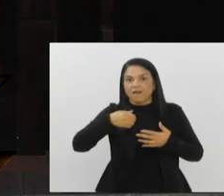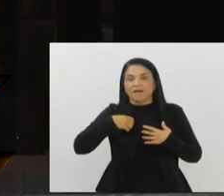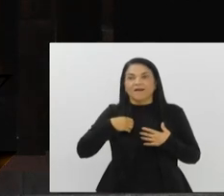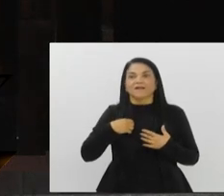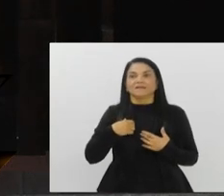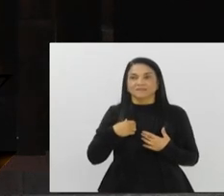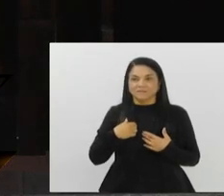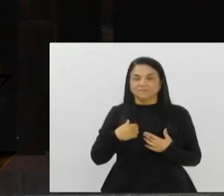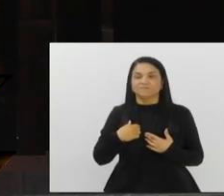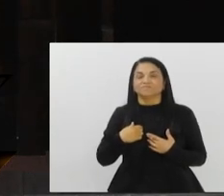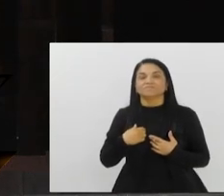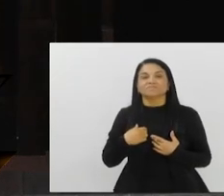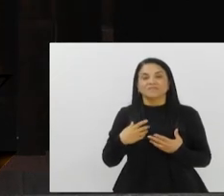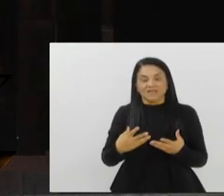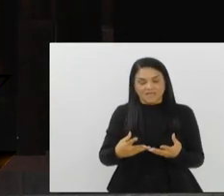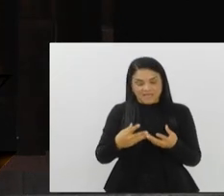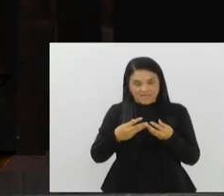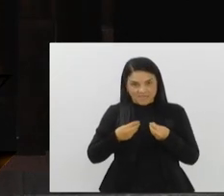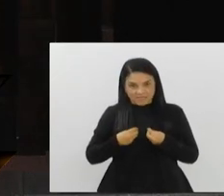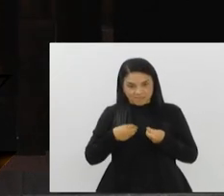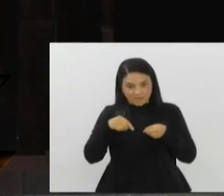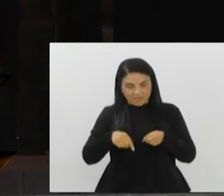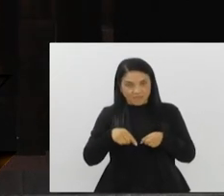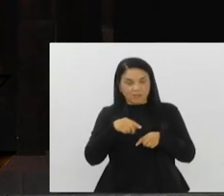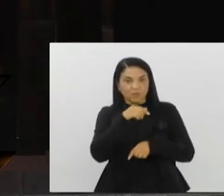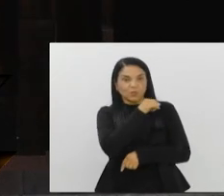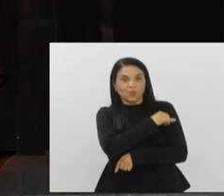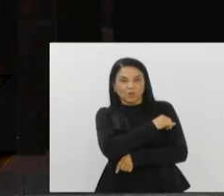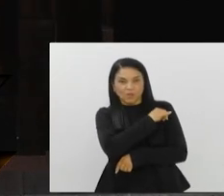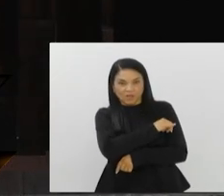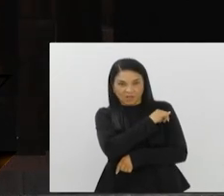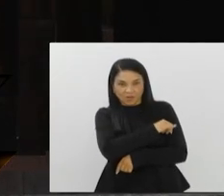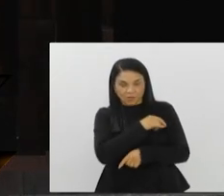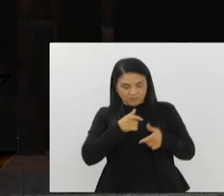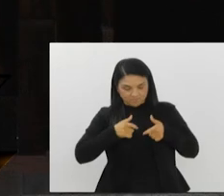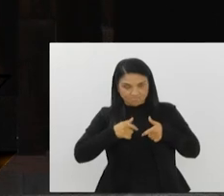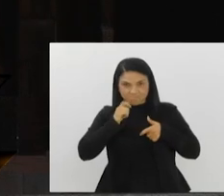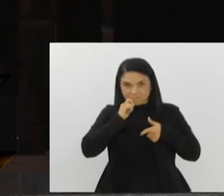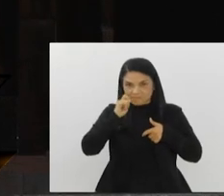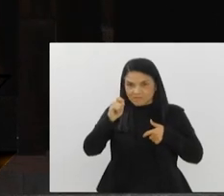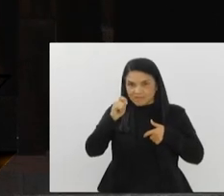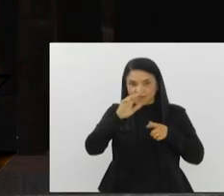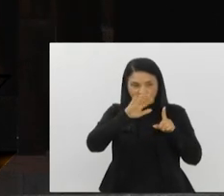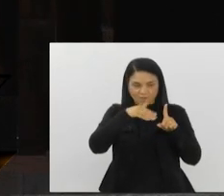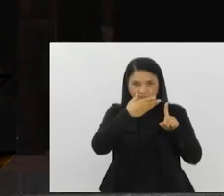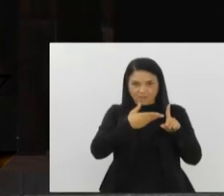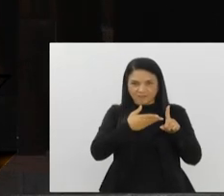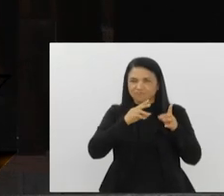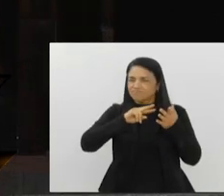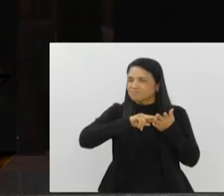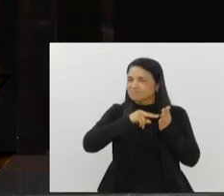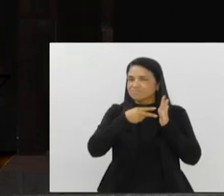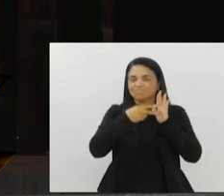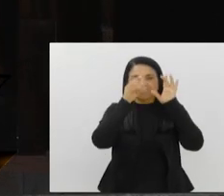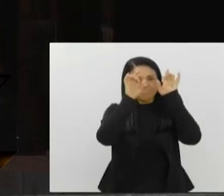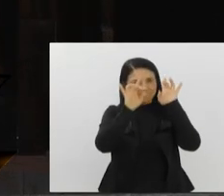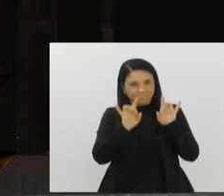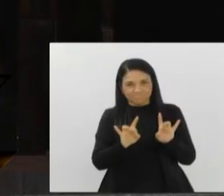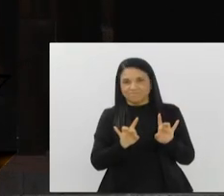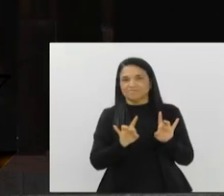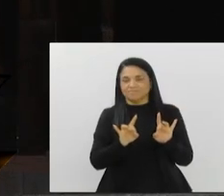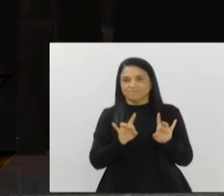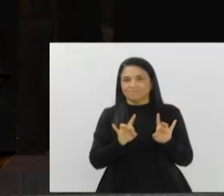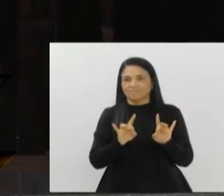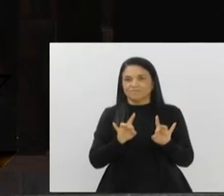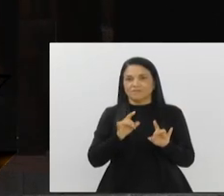eh receber isso no Rio de Janeiro também tem para mim uma um significado todo especial porque